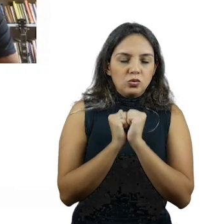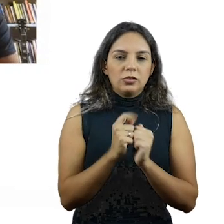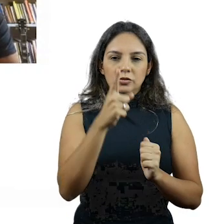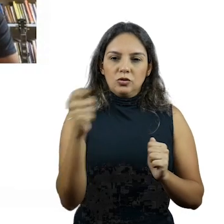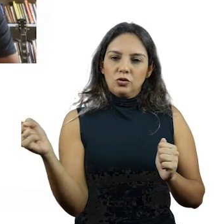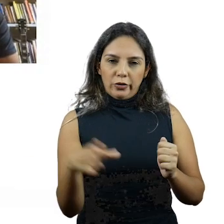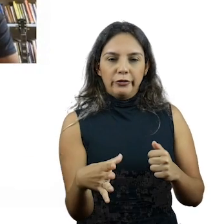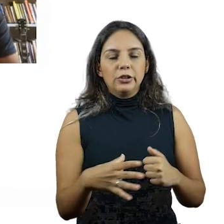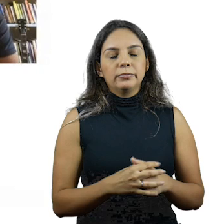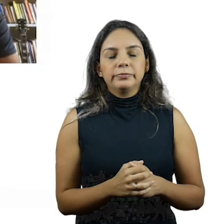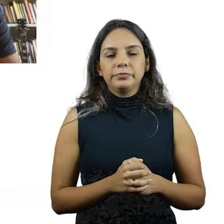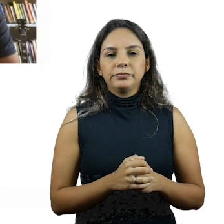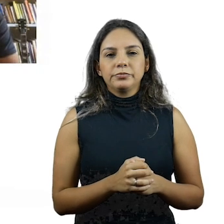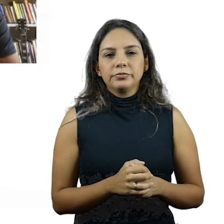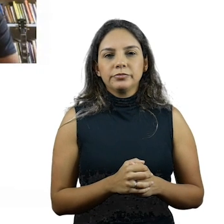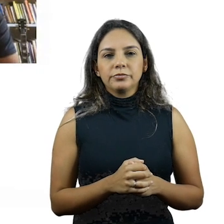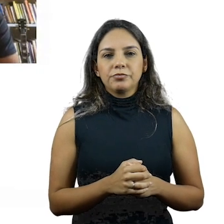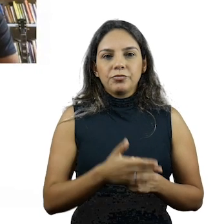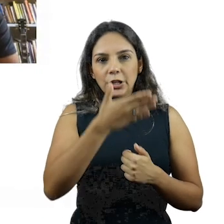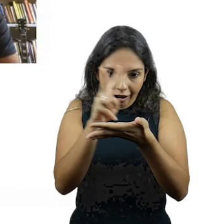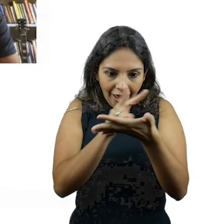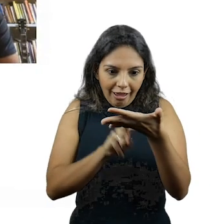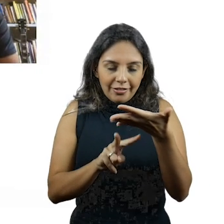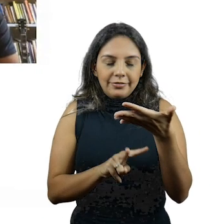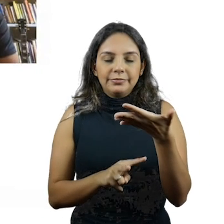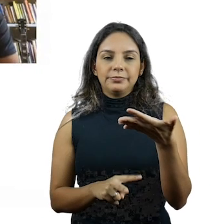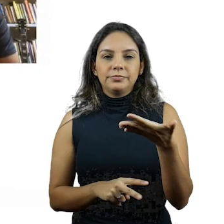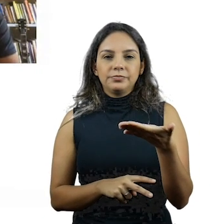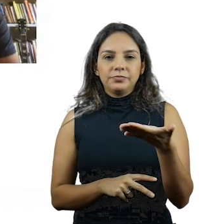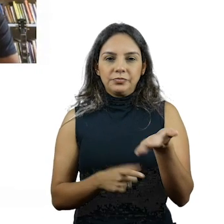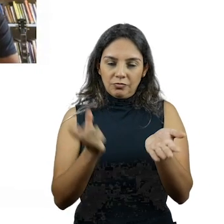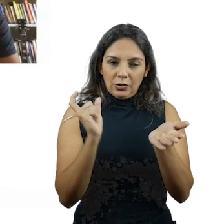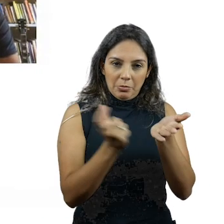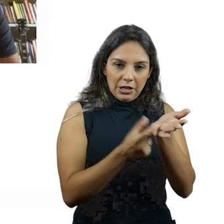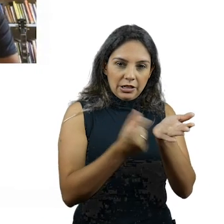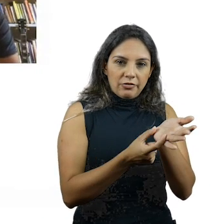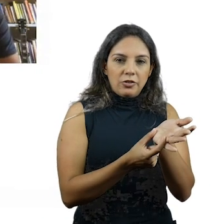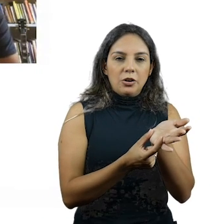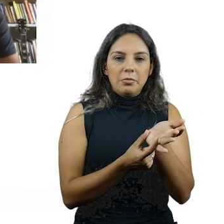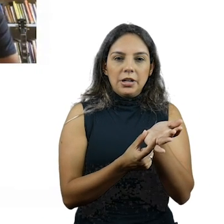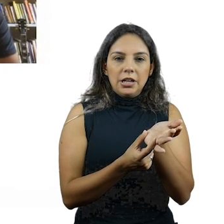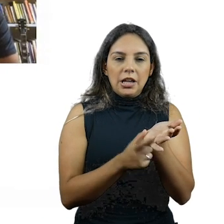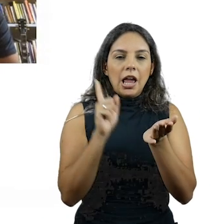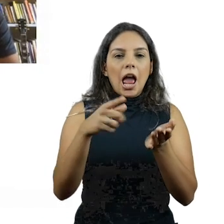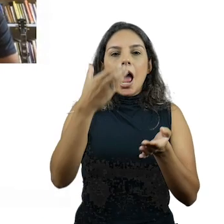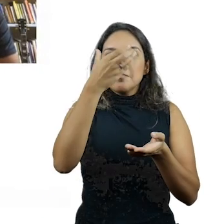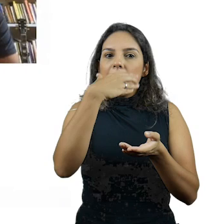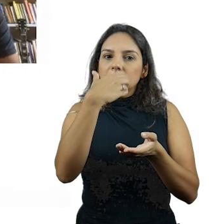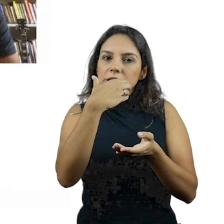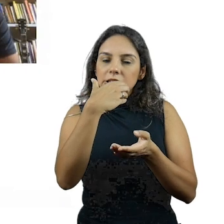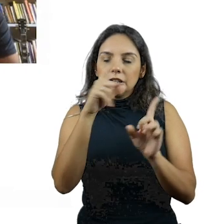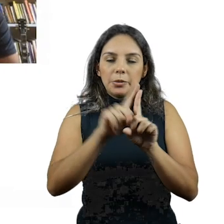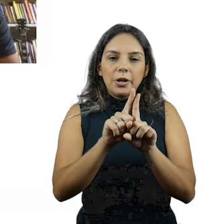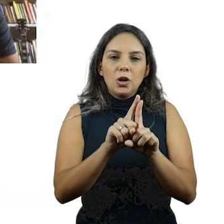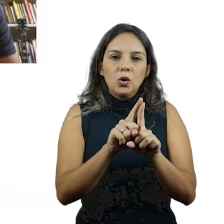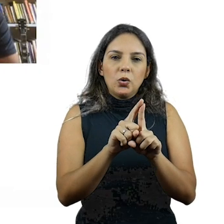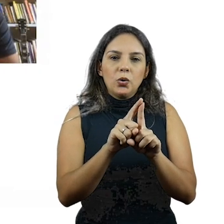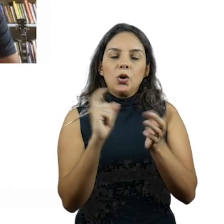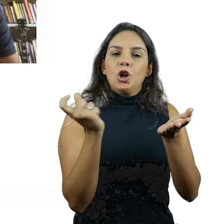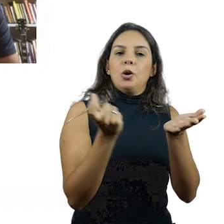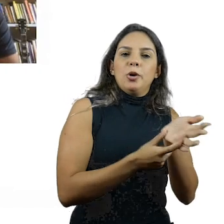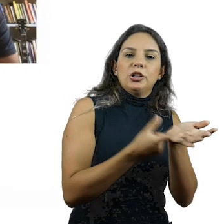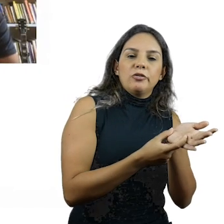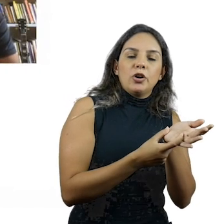enriquecer a percepção do leitor. Agora, a plataforma é a extensão EPUB, né? Para Apple, e para Google, então,